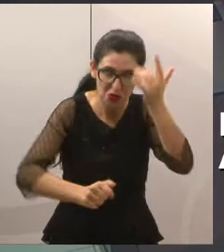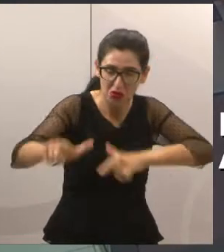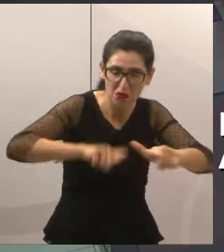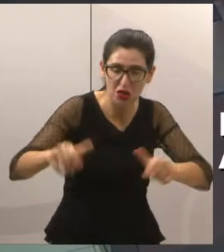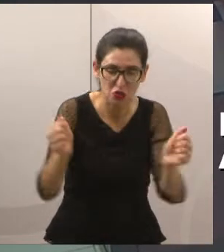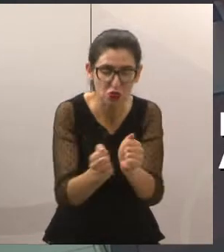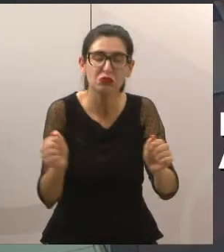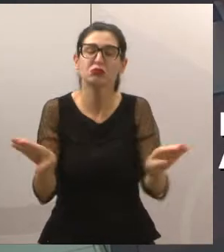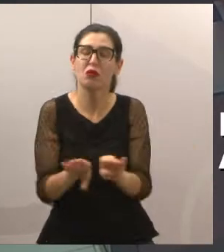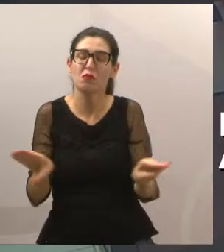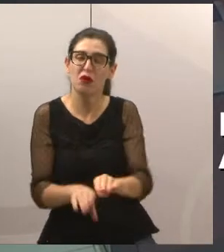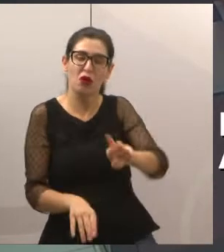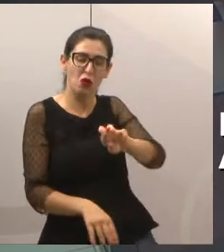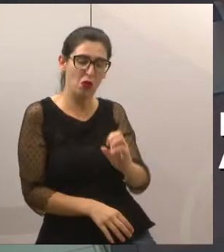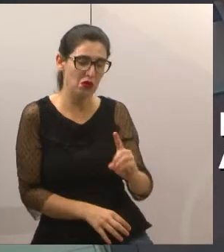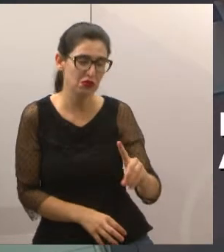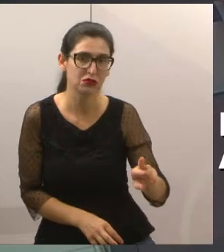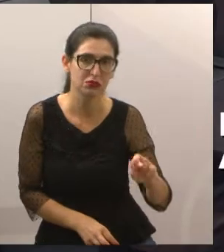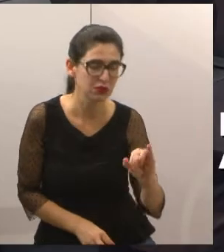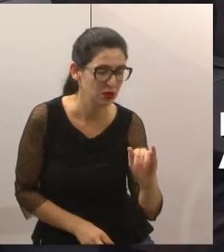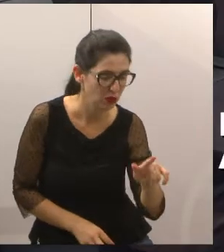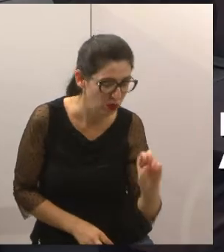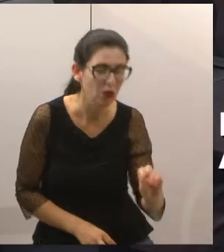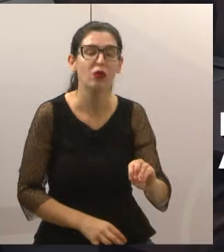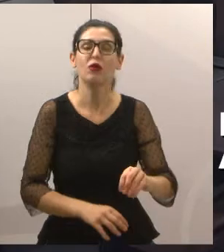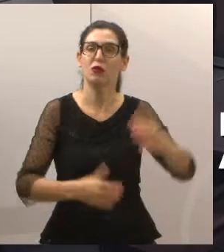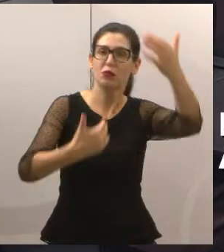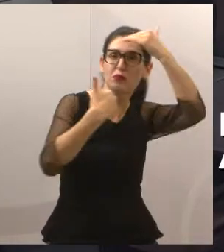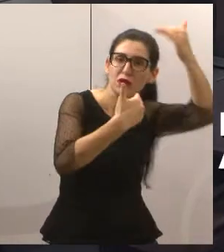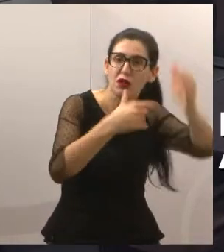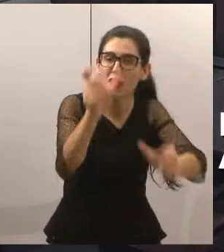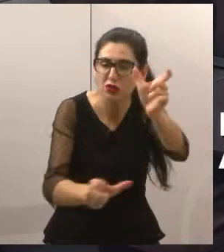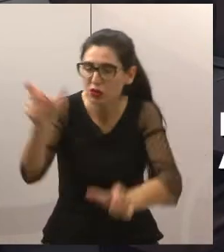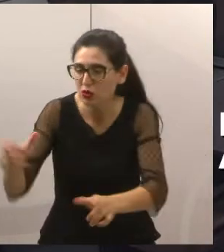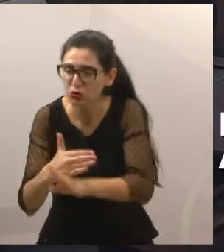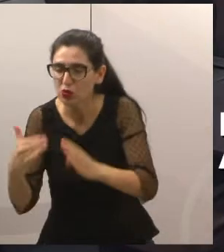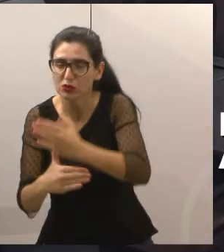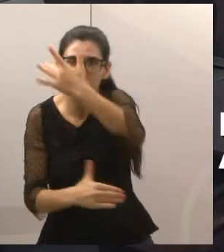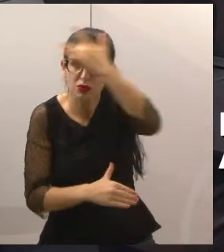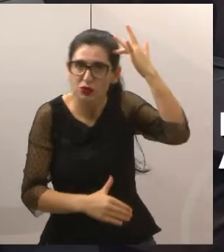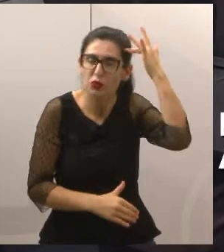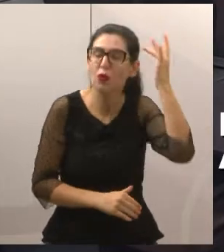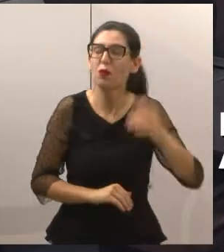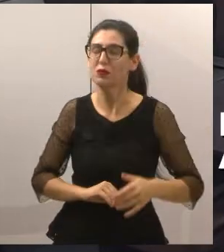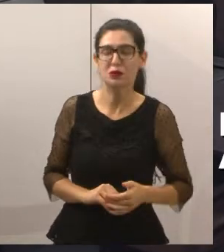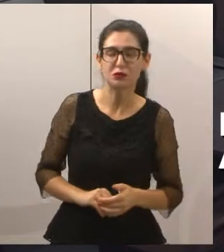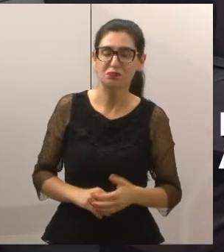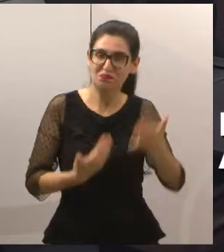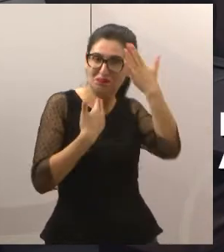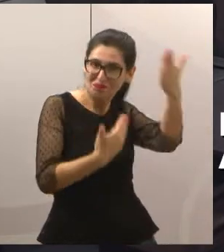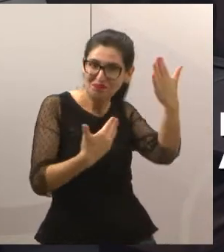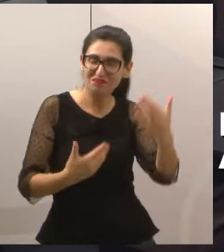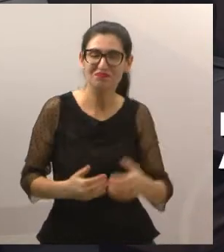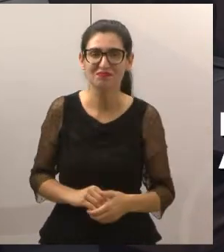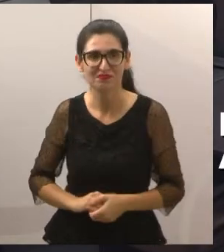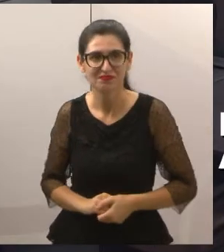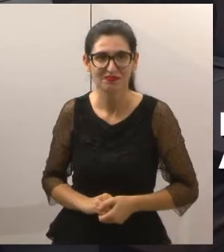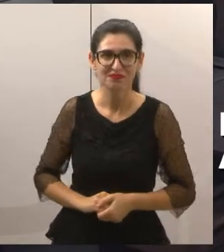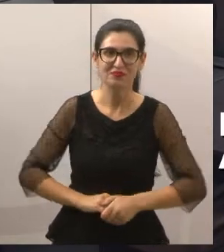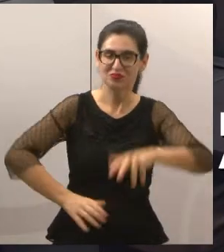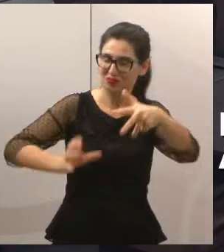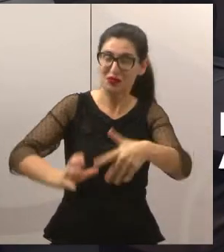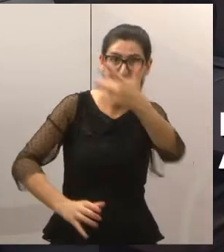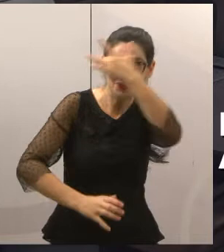Salomão. Quero agradecer a presença, então, de todos e passo já a palavra aqui ao nosso